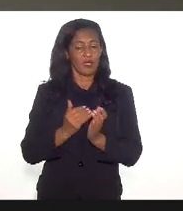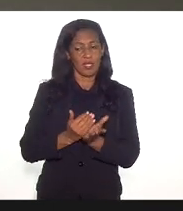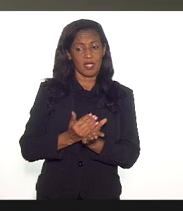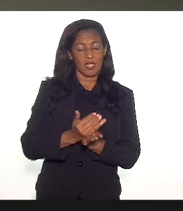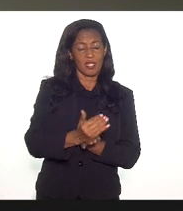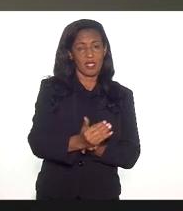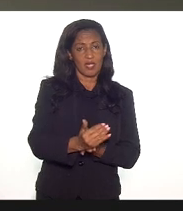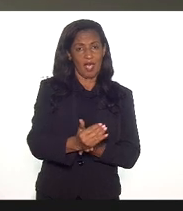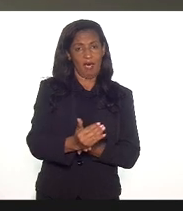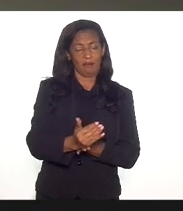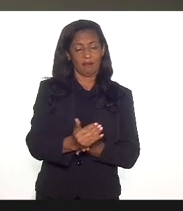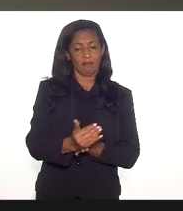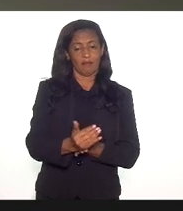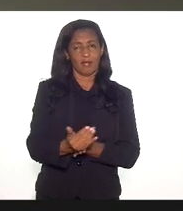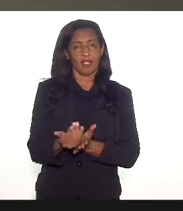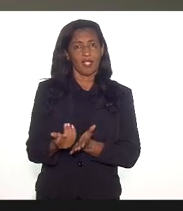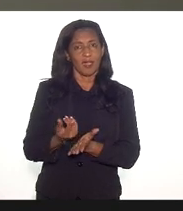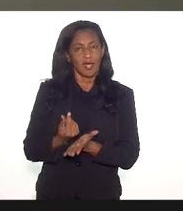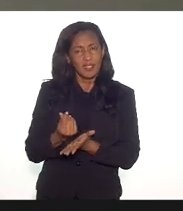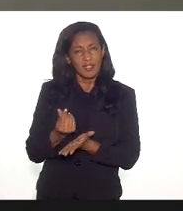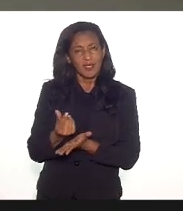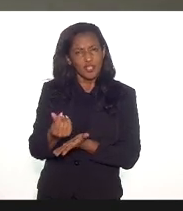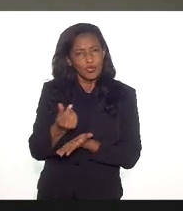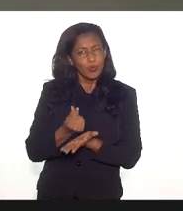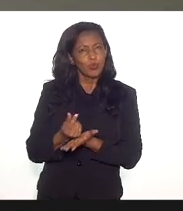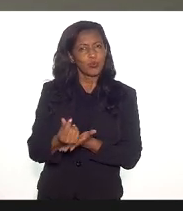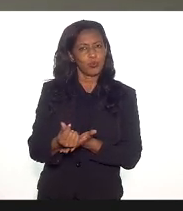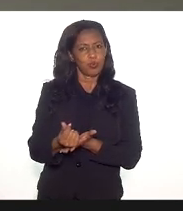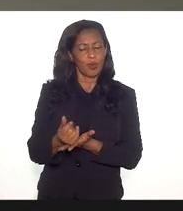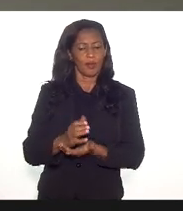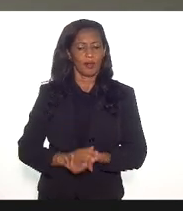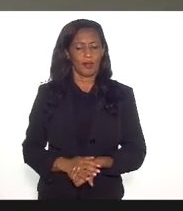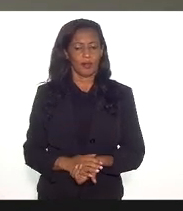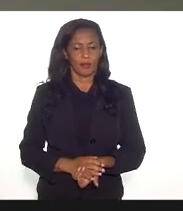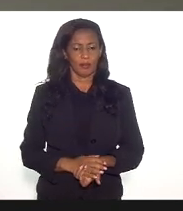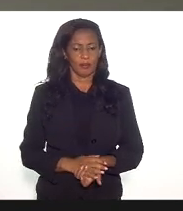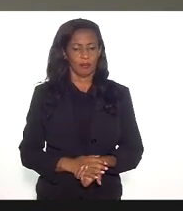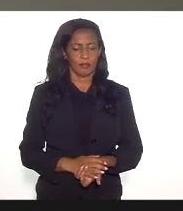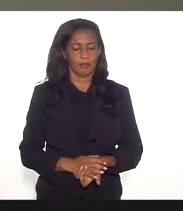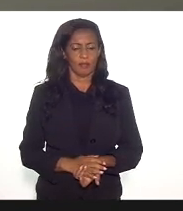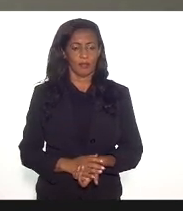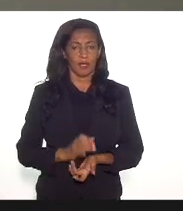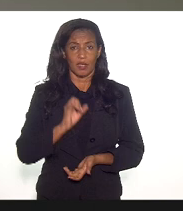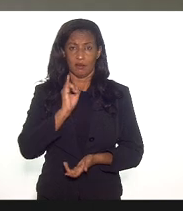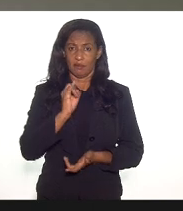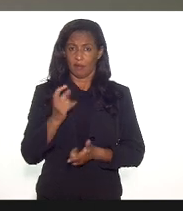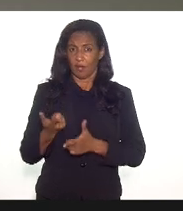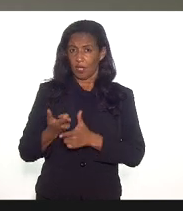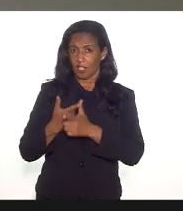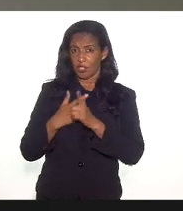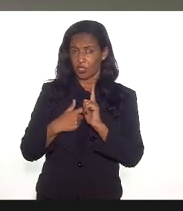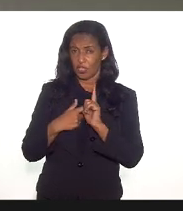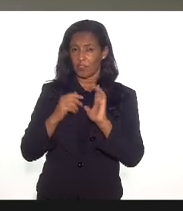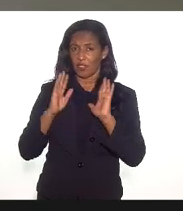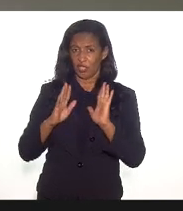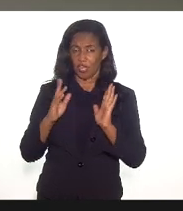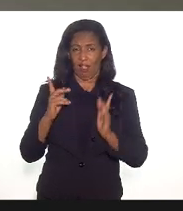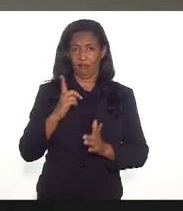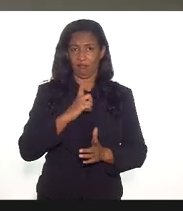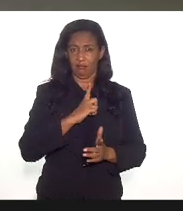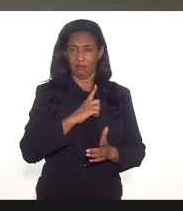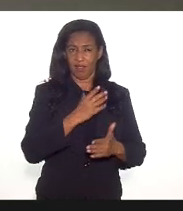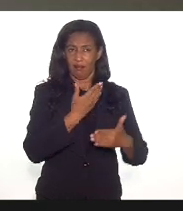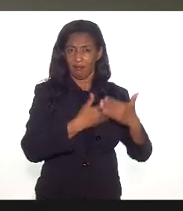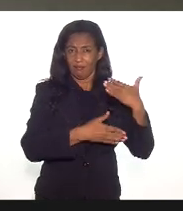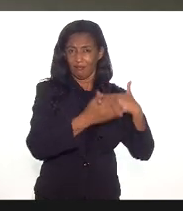iniciar o ingresso desses recursos, porque senão pode, os déficits reiterados que vêm acontecendo, a